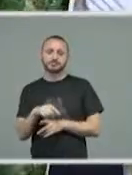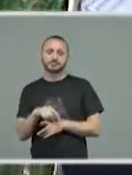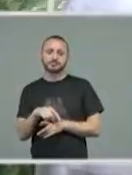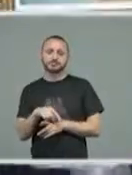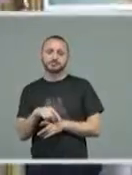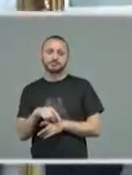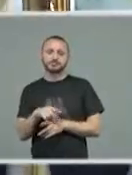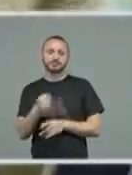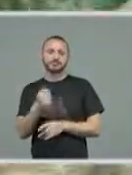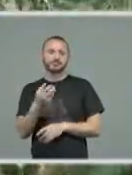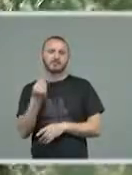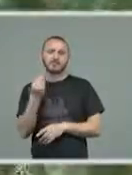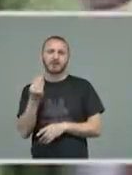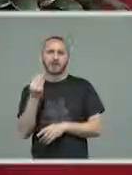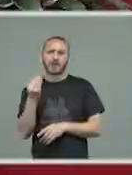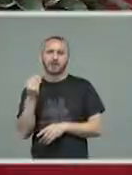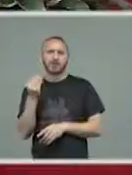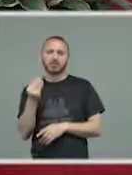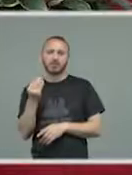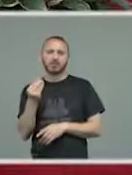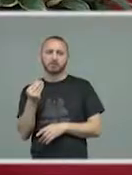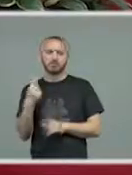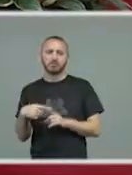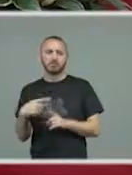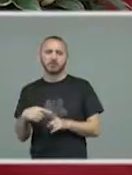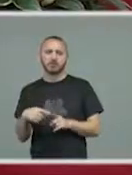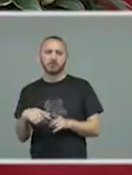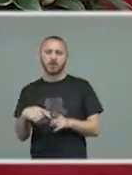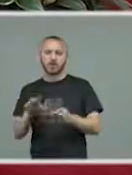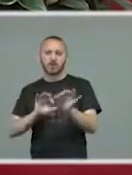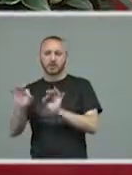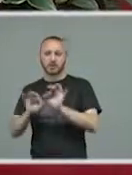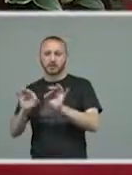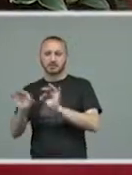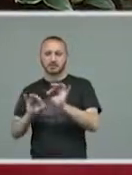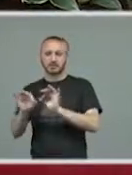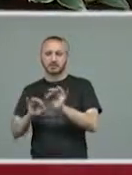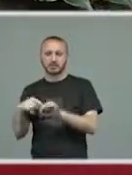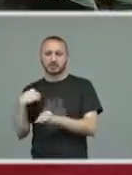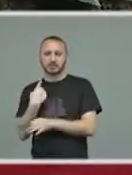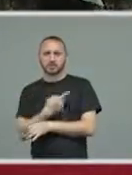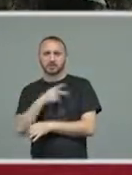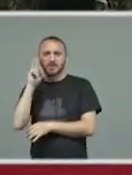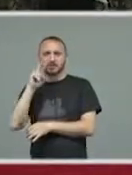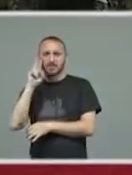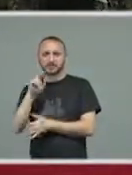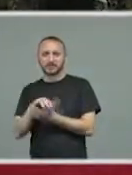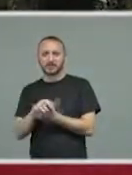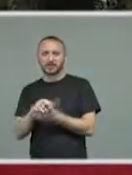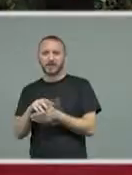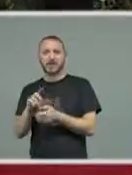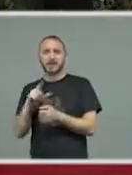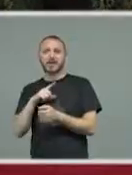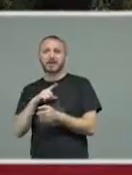vos oferecer banheiros químicos. Eu ainda brincava numa das pregações do Pinico, lembra?